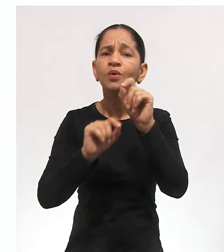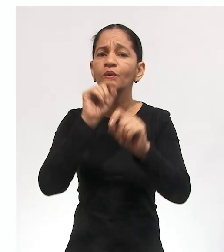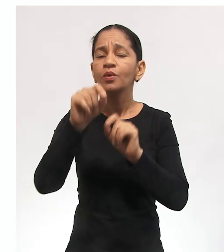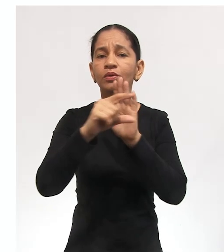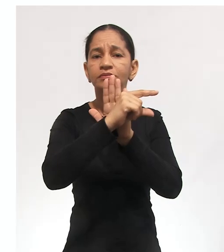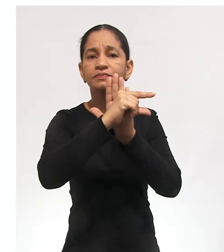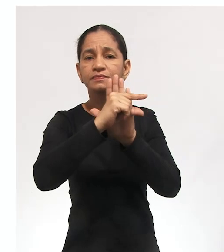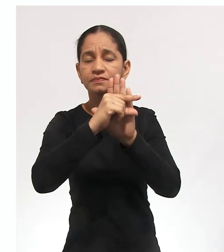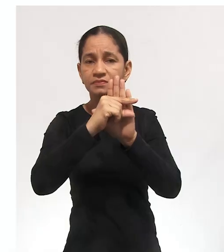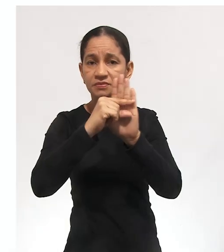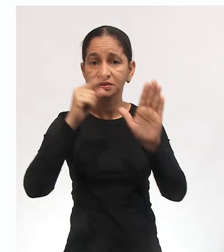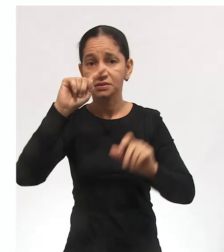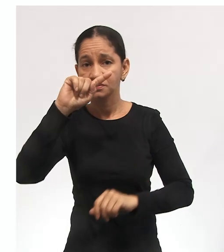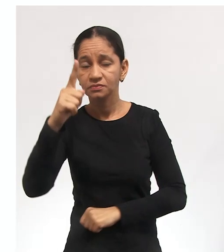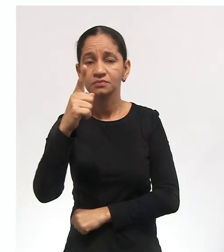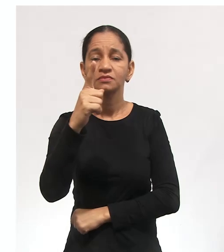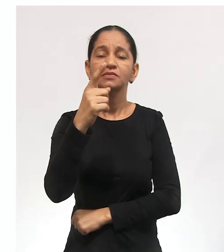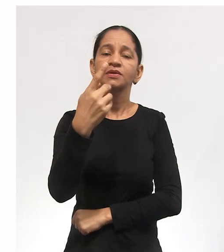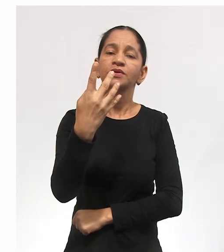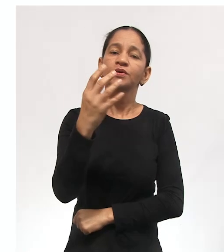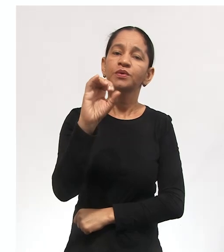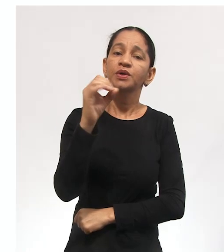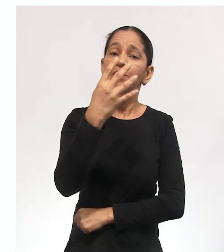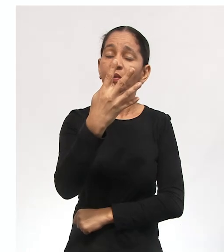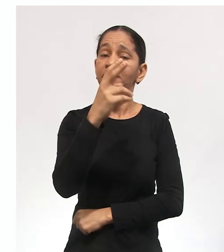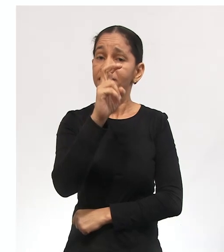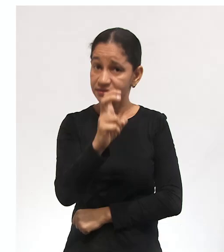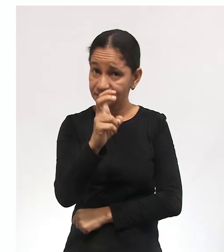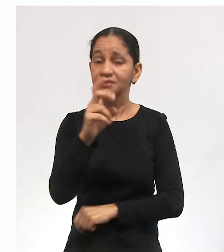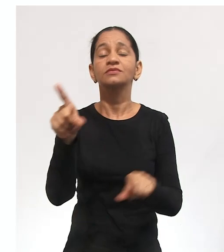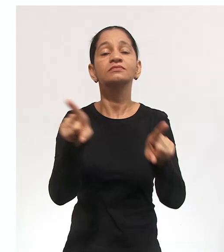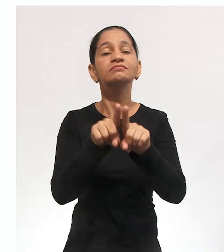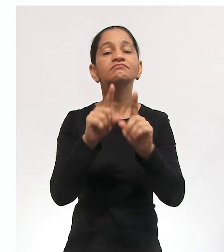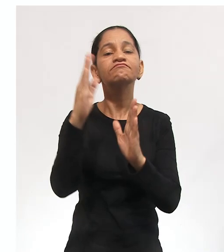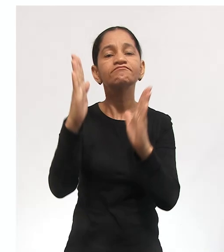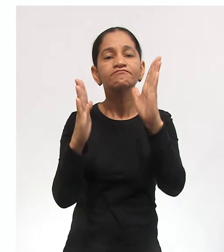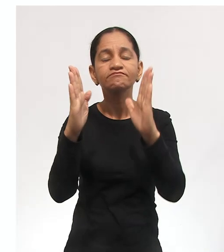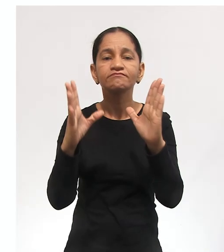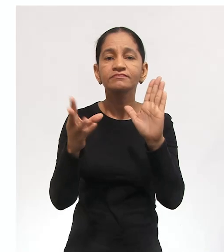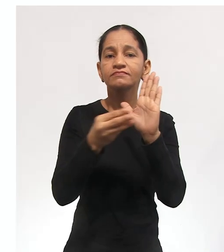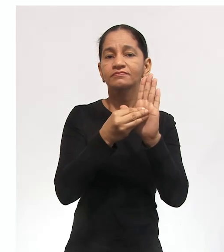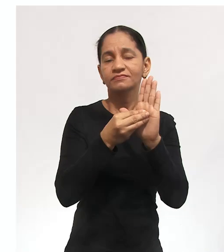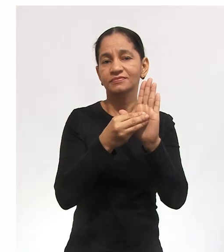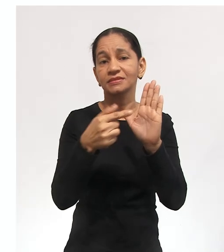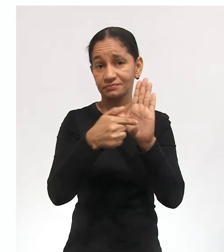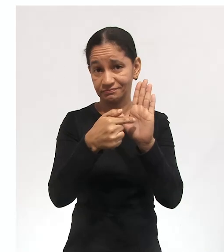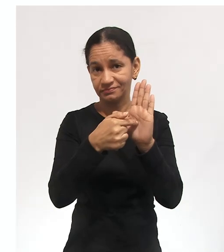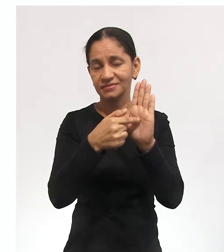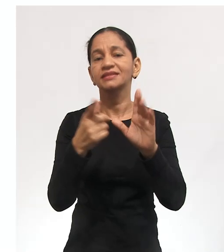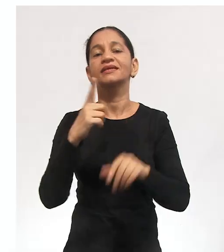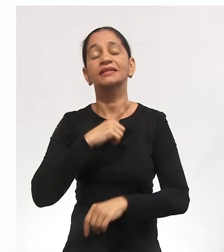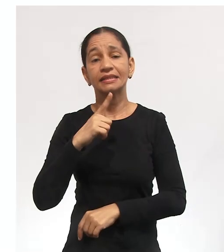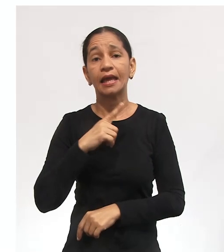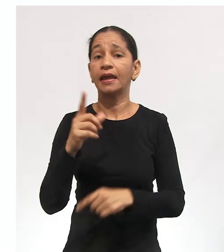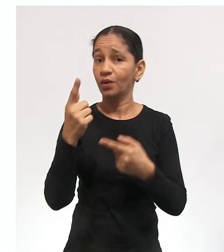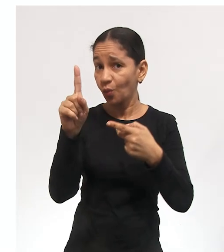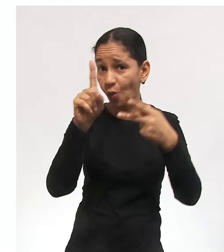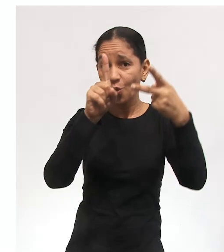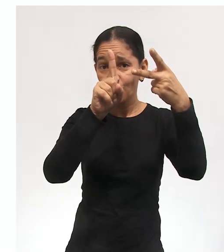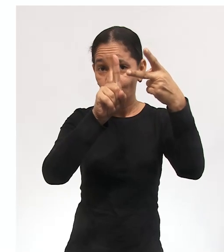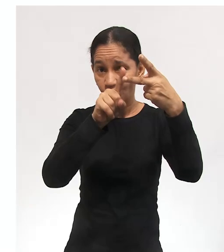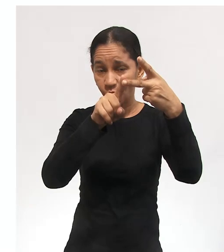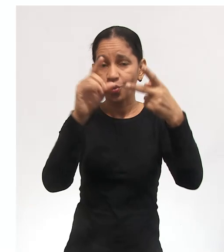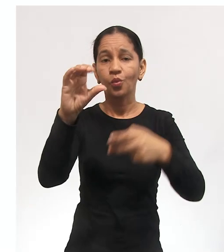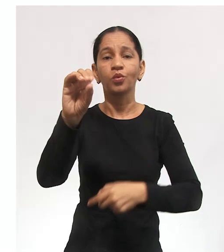está lá entre os artigos 1045 e 1051 do Código Civil. Também o sócio ostensivo